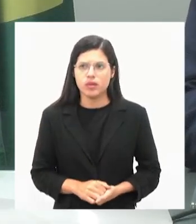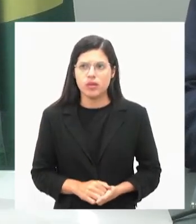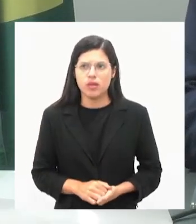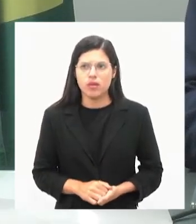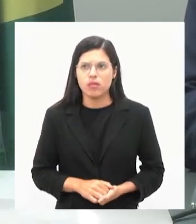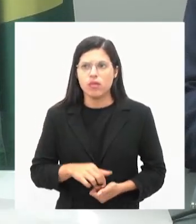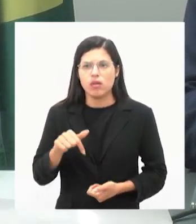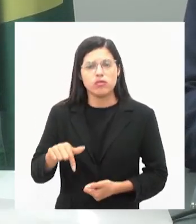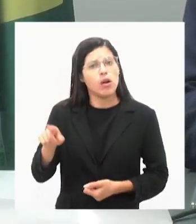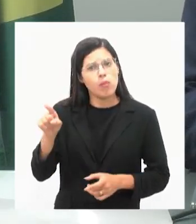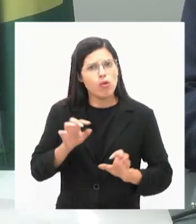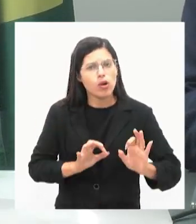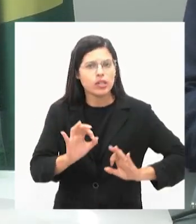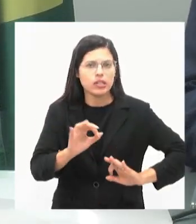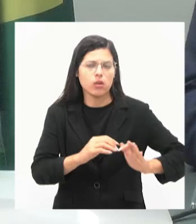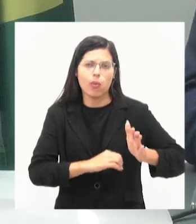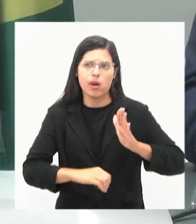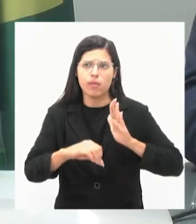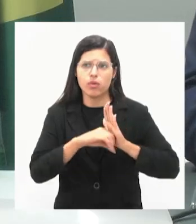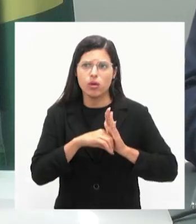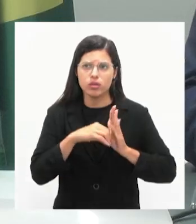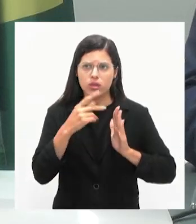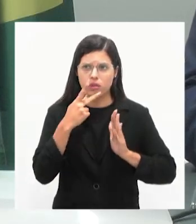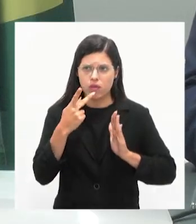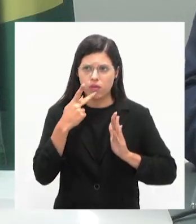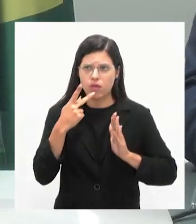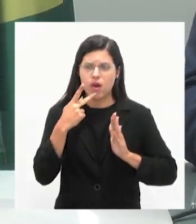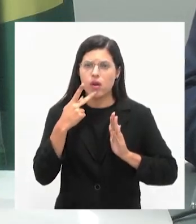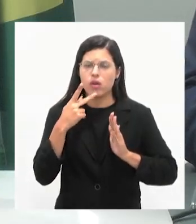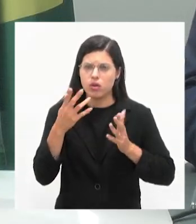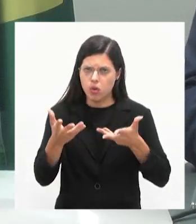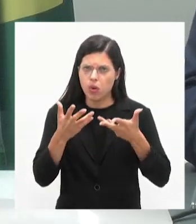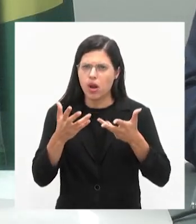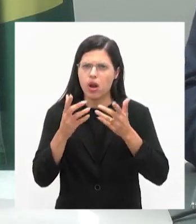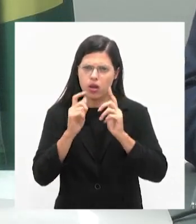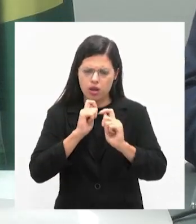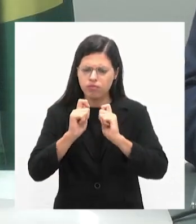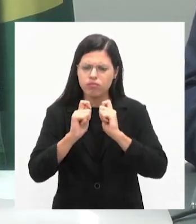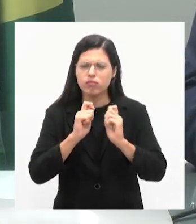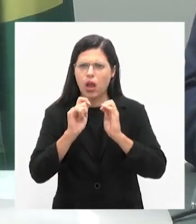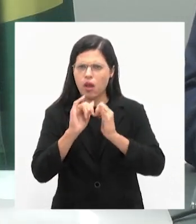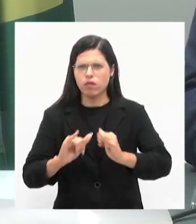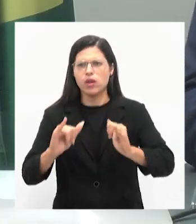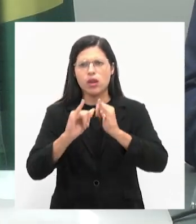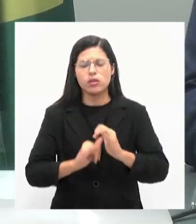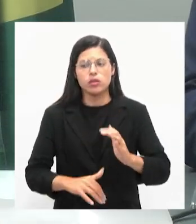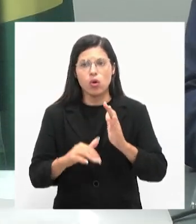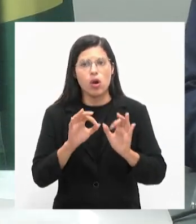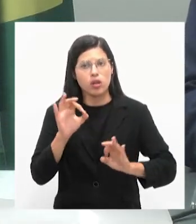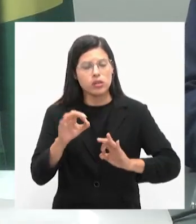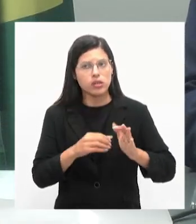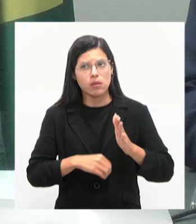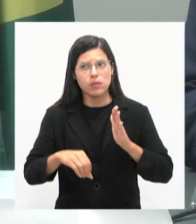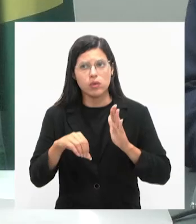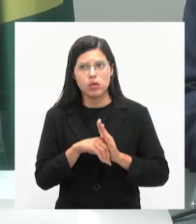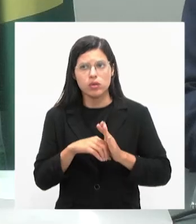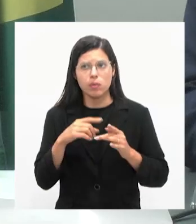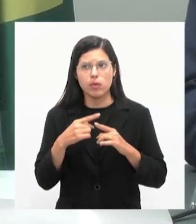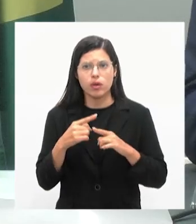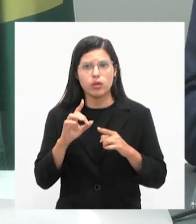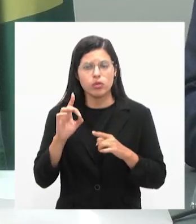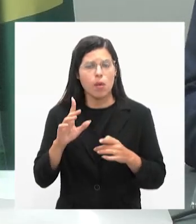organização criminosa. E eu falo aqui, eu quero que a imprensa dê essa notícia, organização criminosa. Porque já fica um cara lá, você só pode pagar no